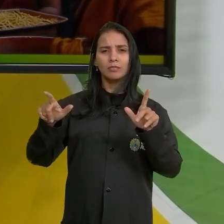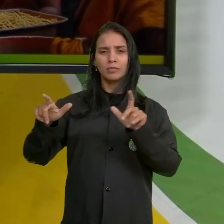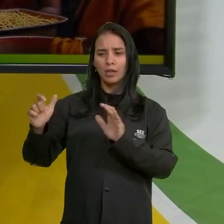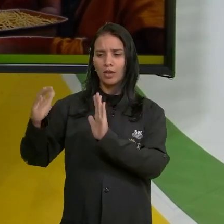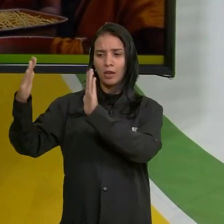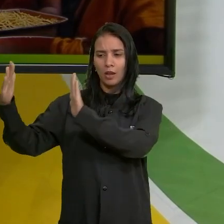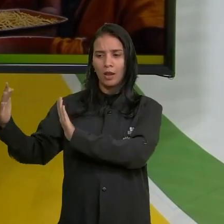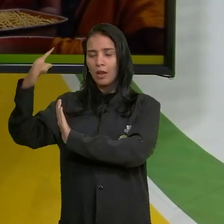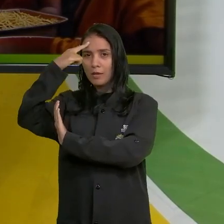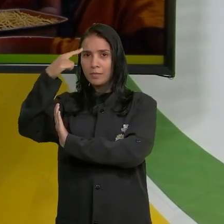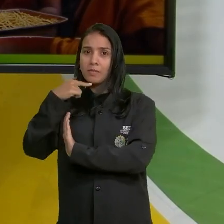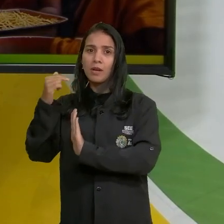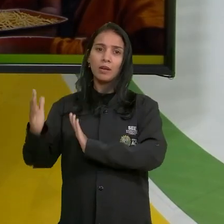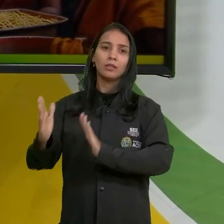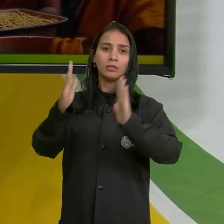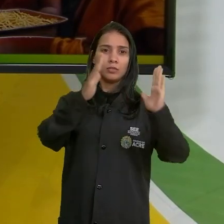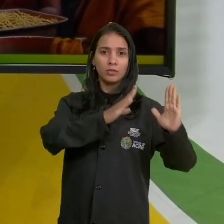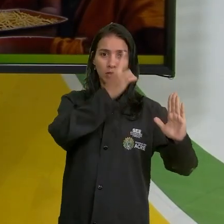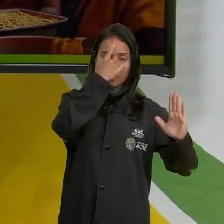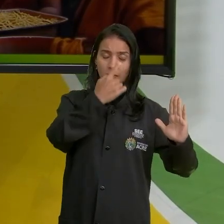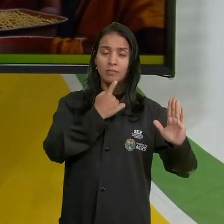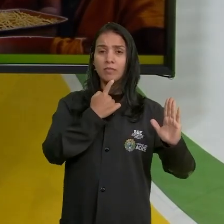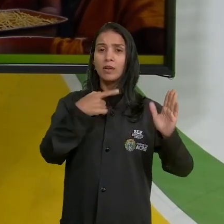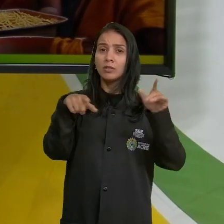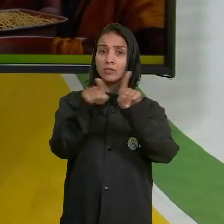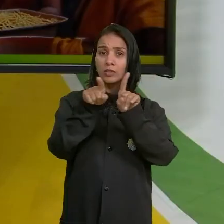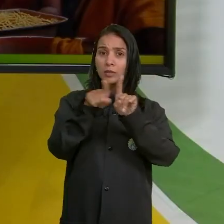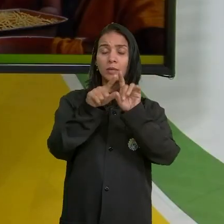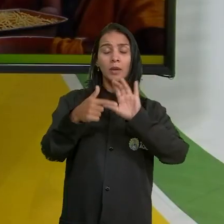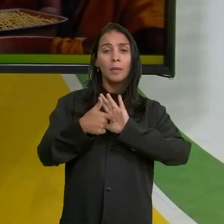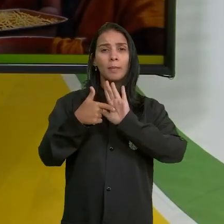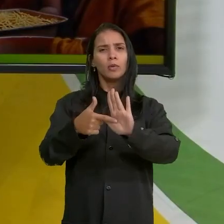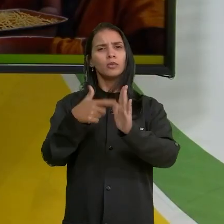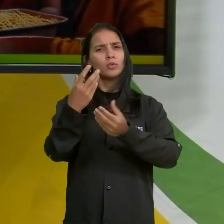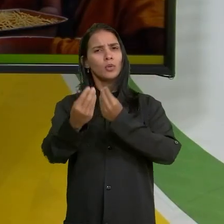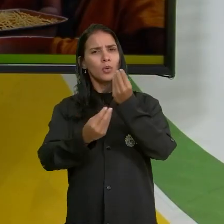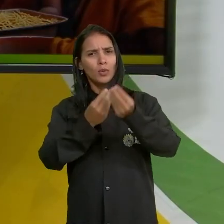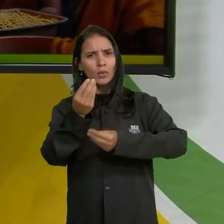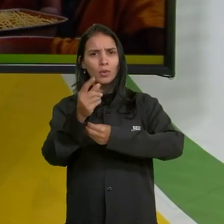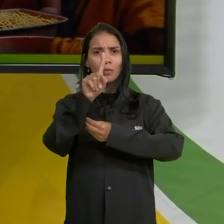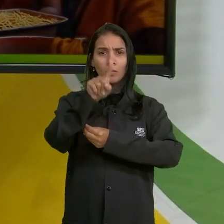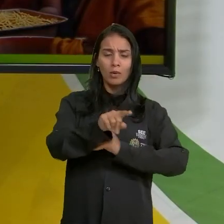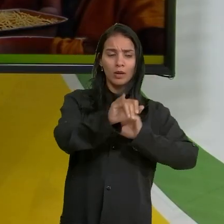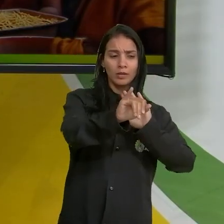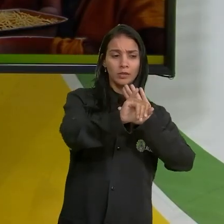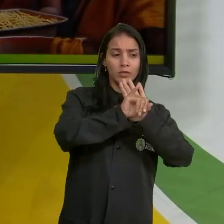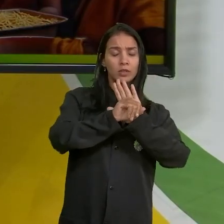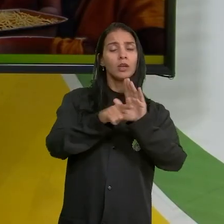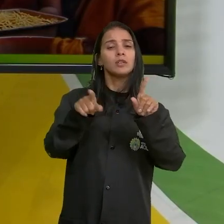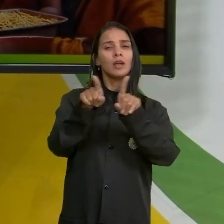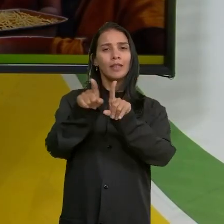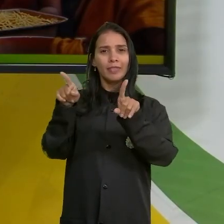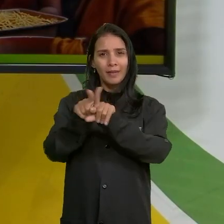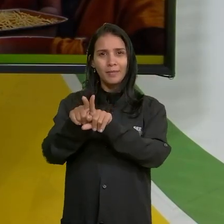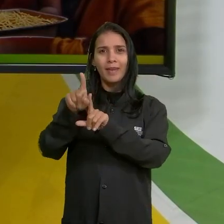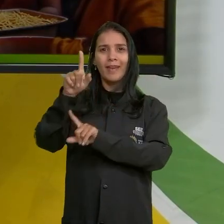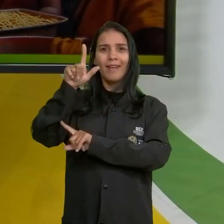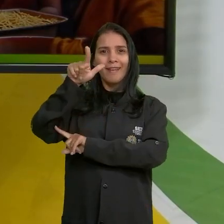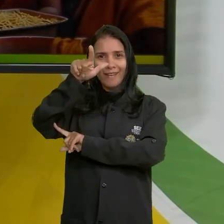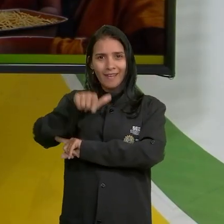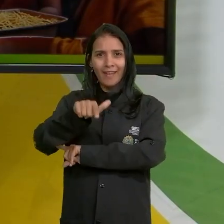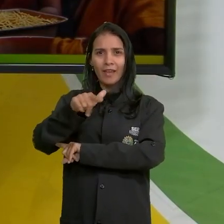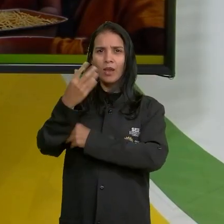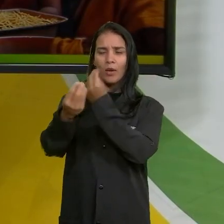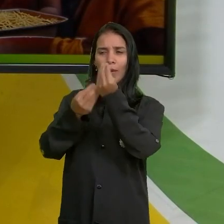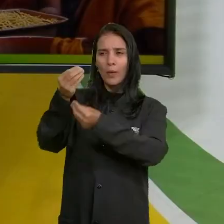elas acabam exemplificando o que é a identidade e também o que é a